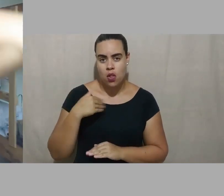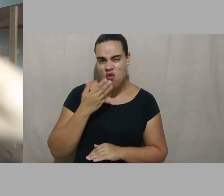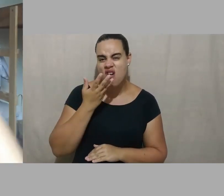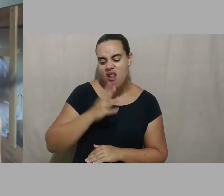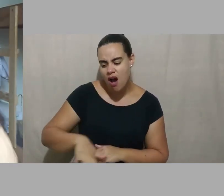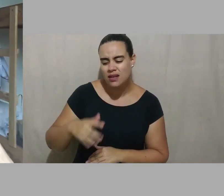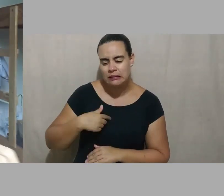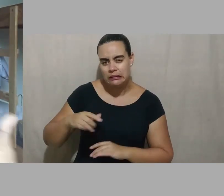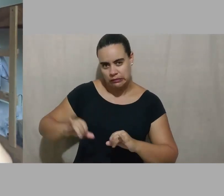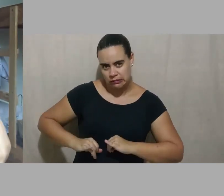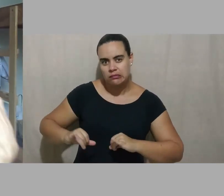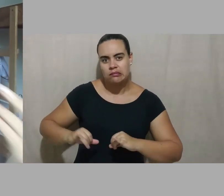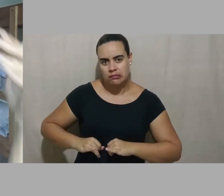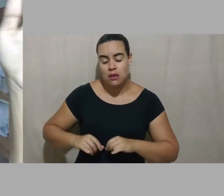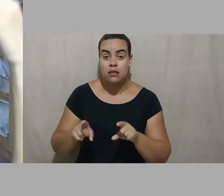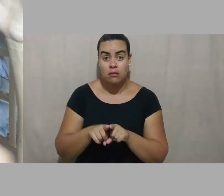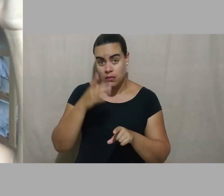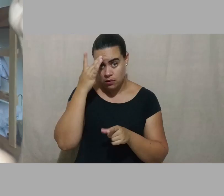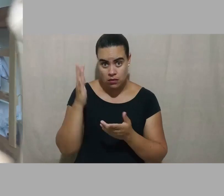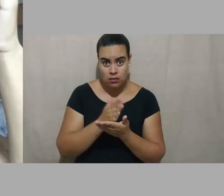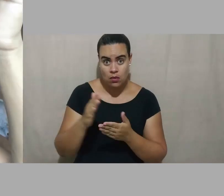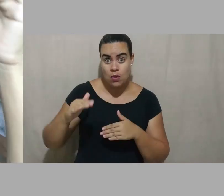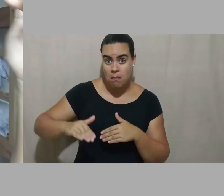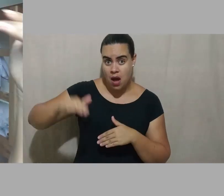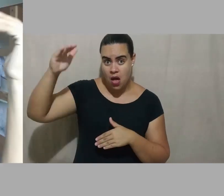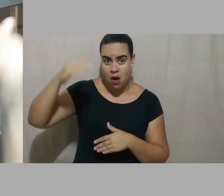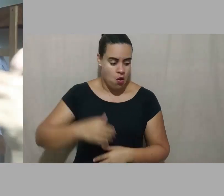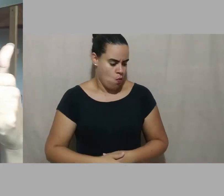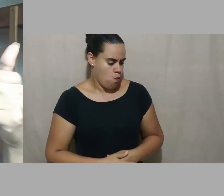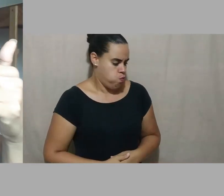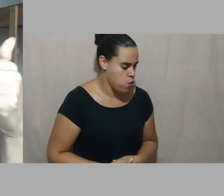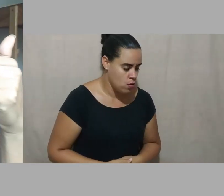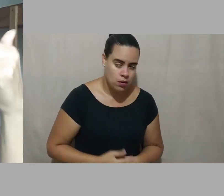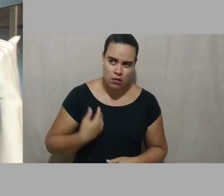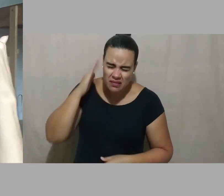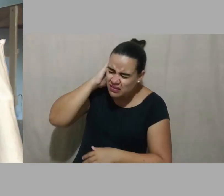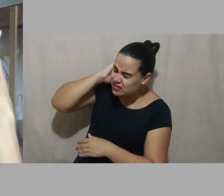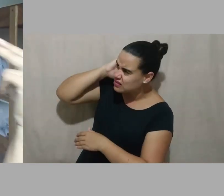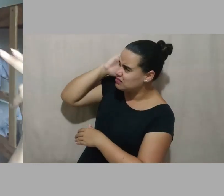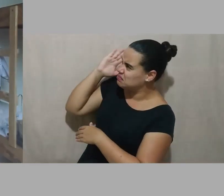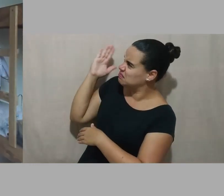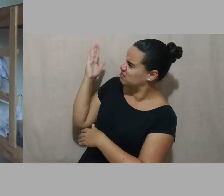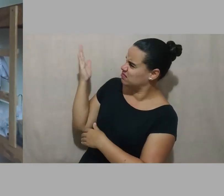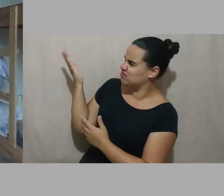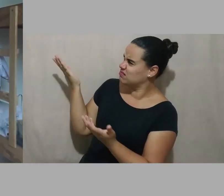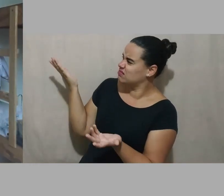criança. Chegou até pessoas maiores, assim, sabe? Cuspir no meu